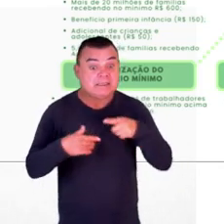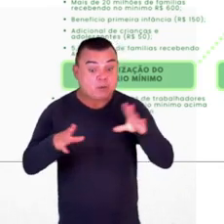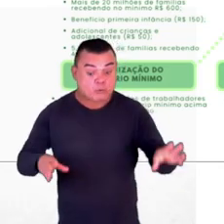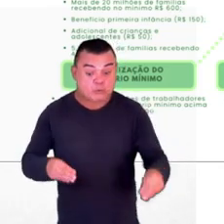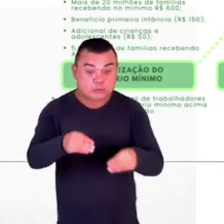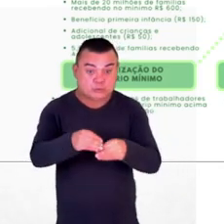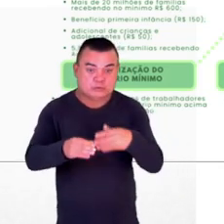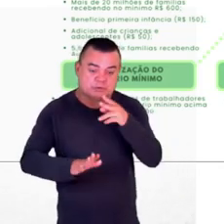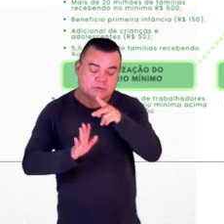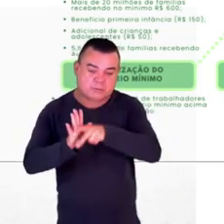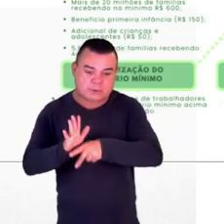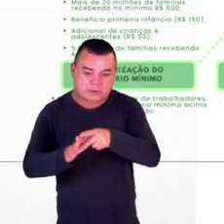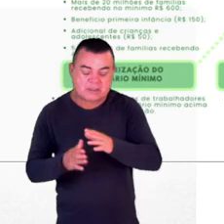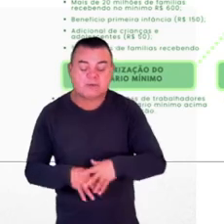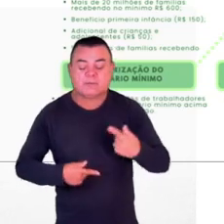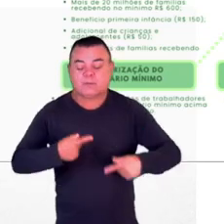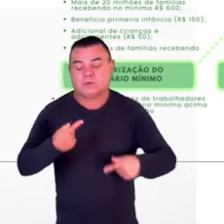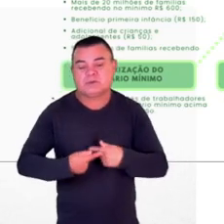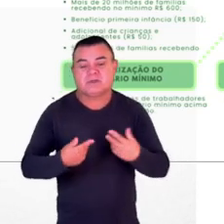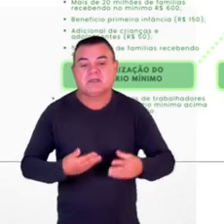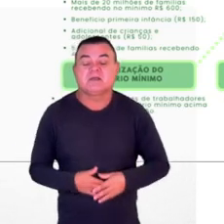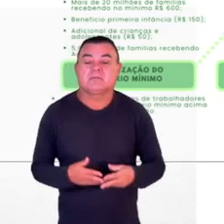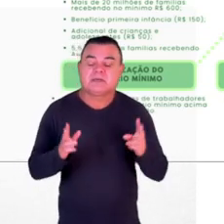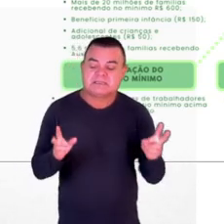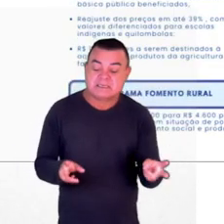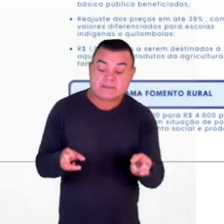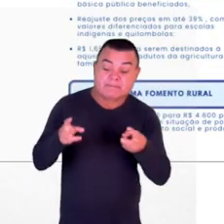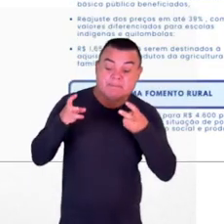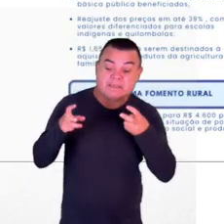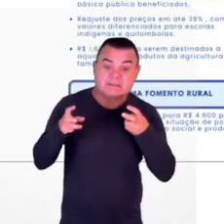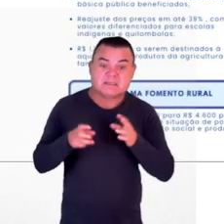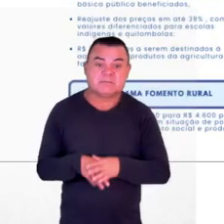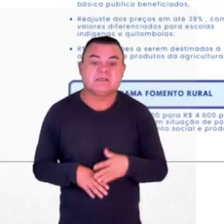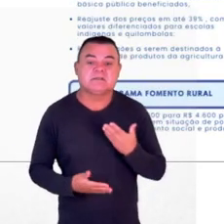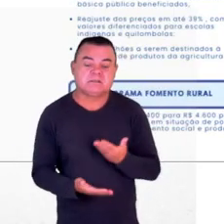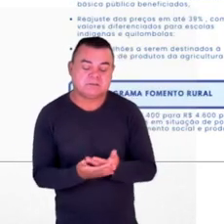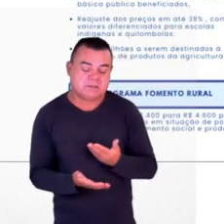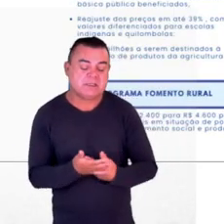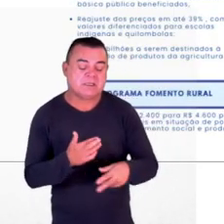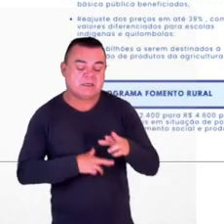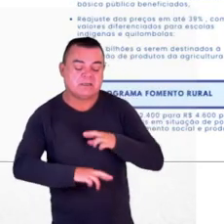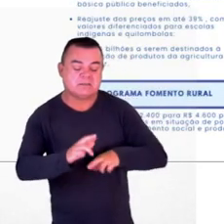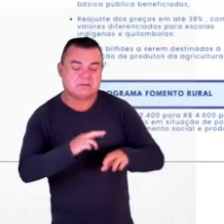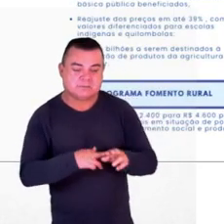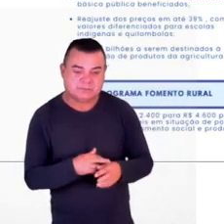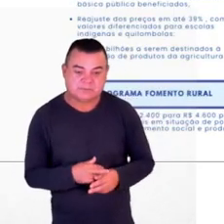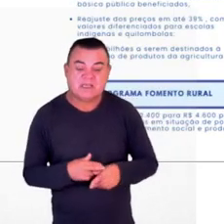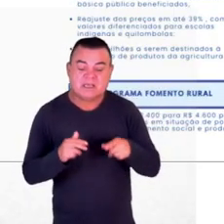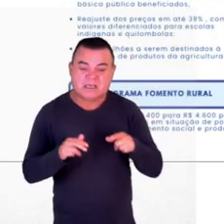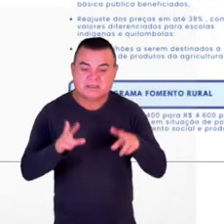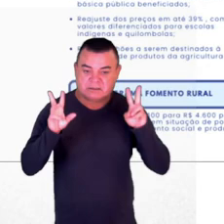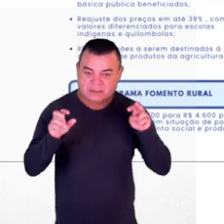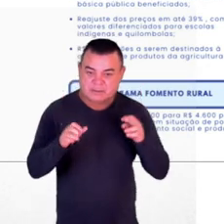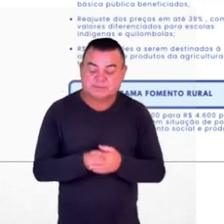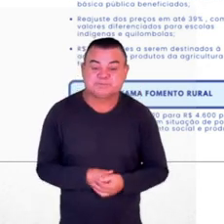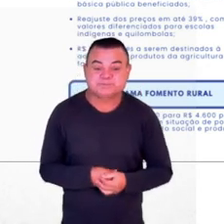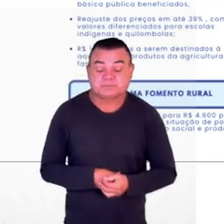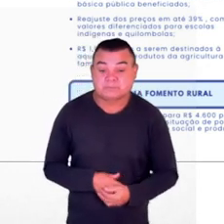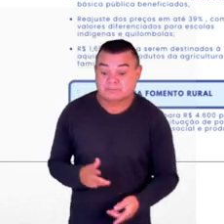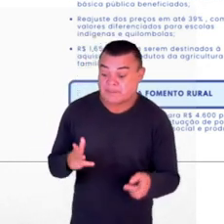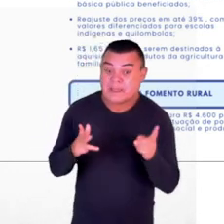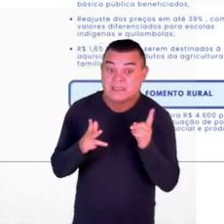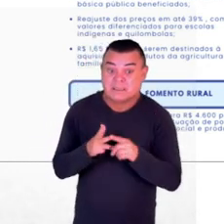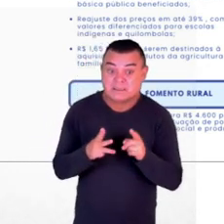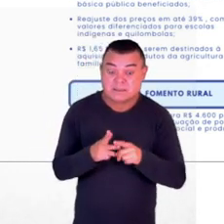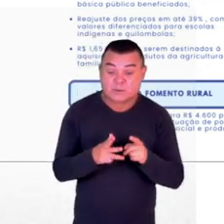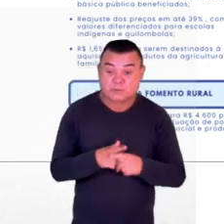programas e políticas para serem endereçados e olhados eh em relação a essa dimensão em relação ao segundo eixo que ele olha